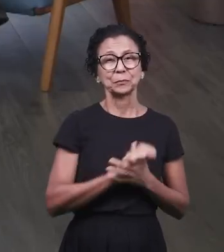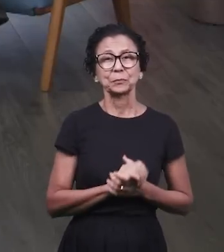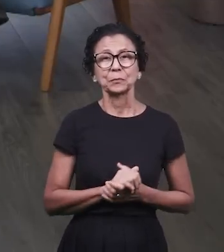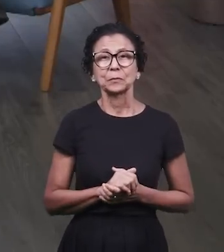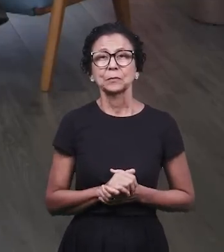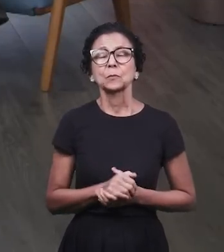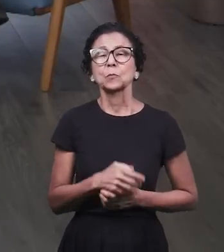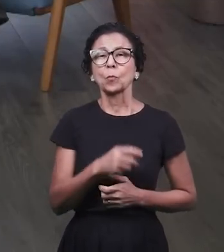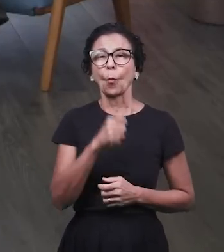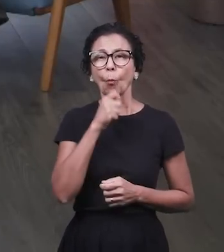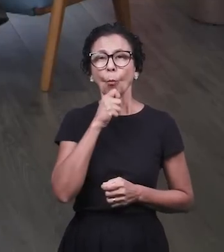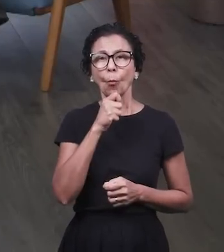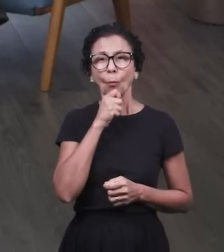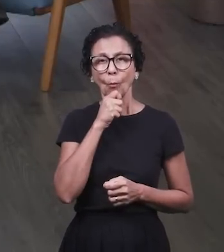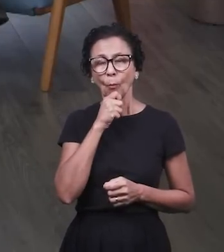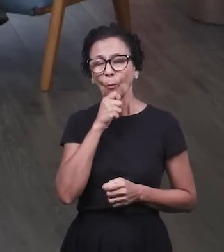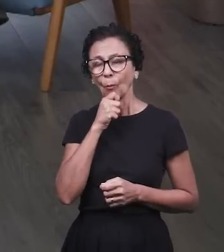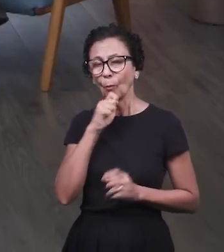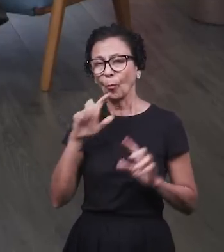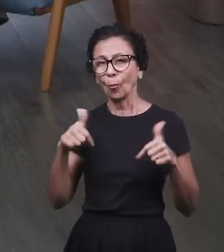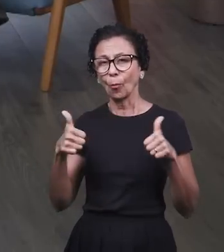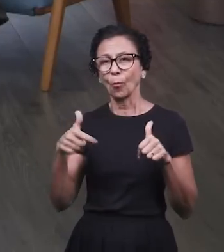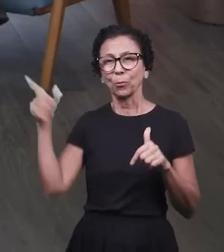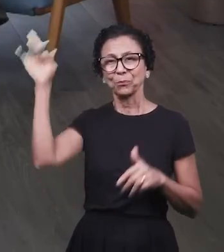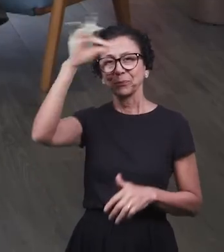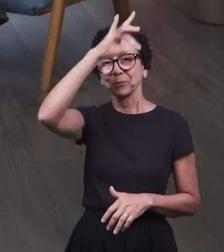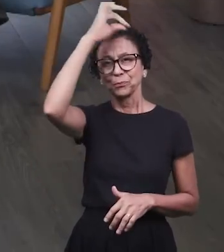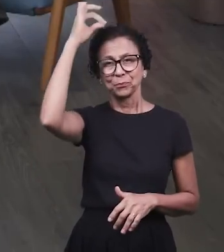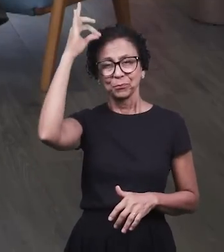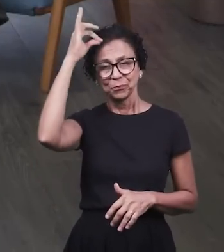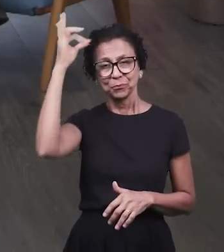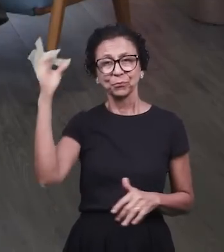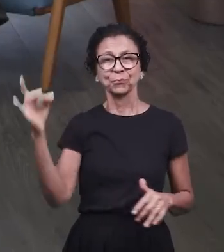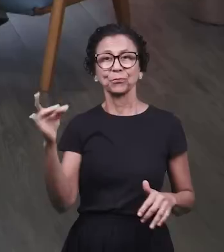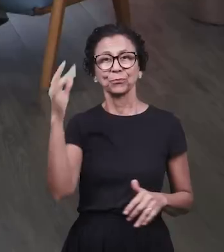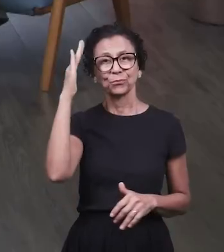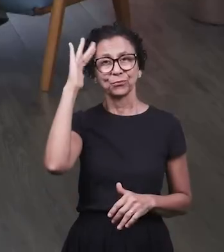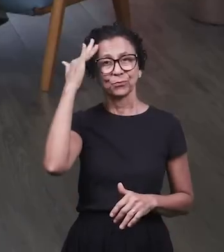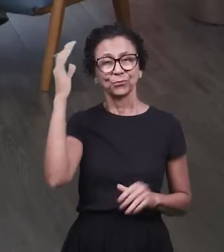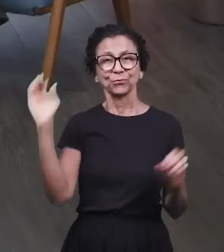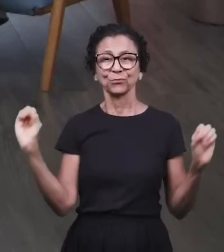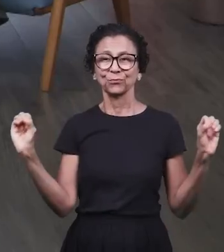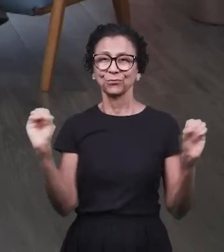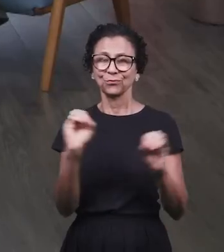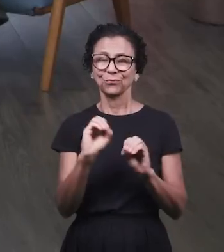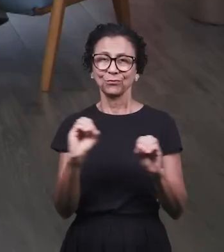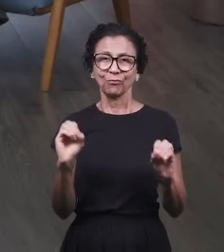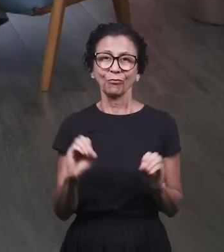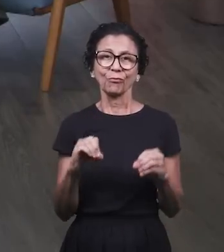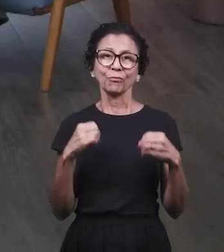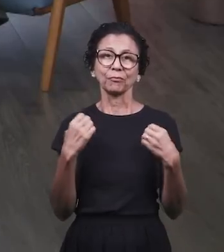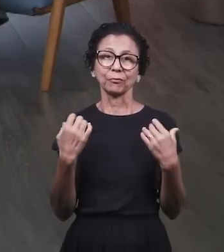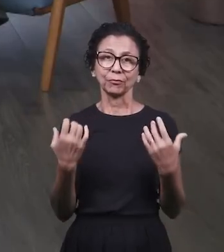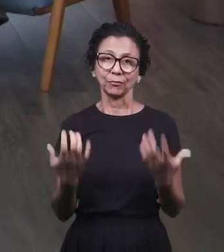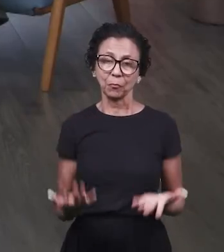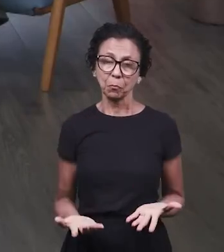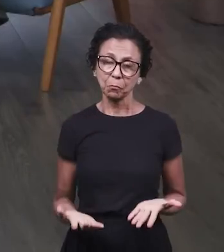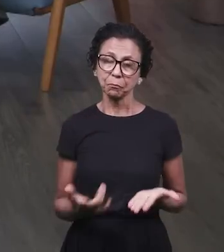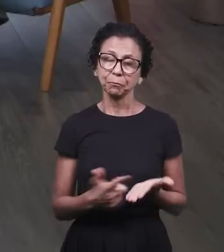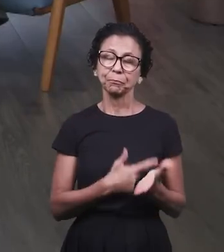a revelação do Espírito Santo, a pessoa não vai entender. Então, o livro de Cantares, entre